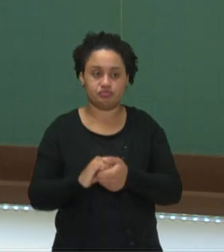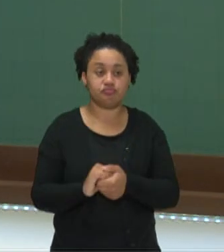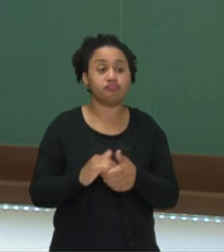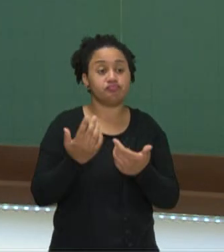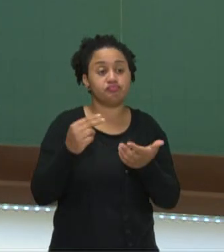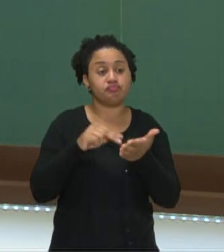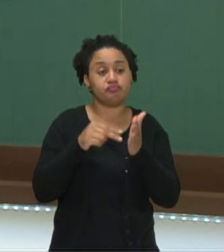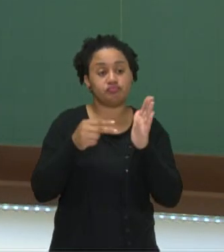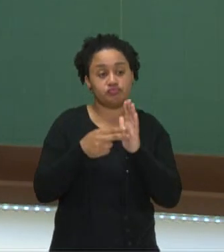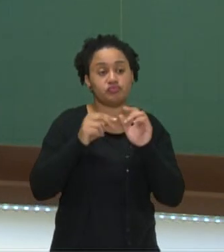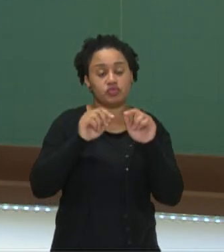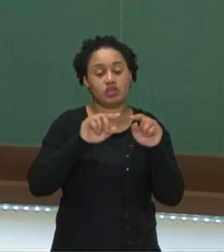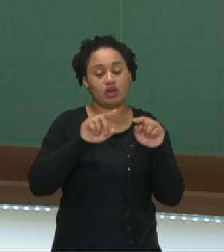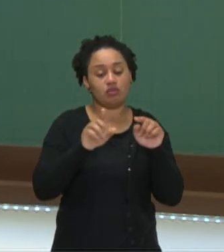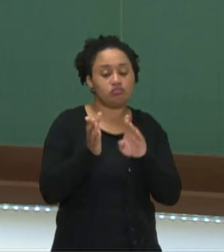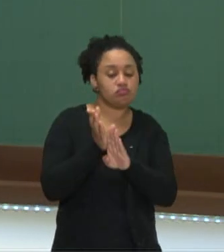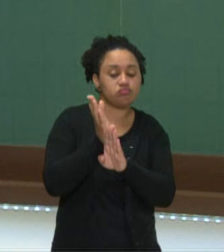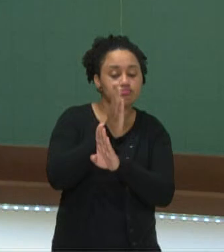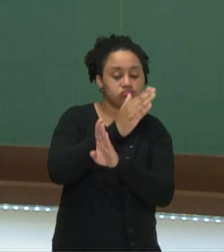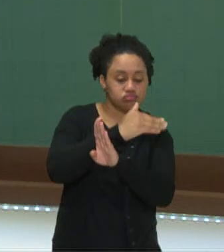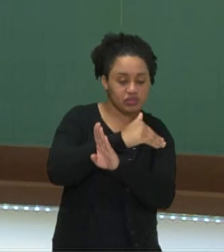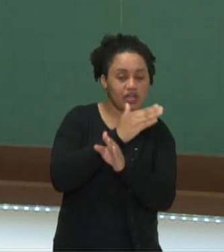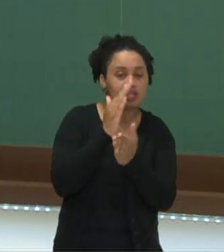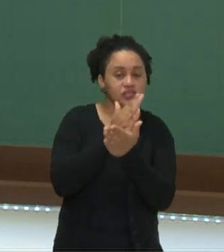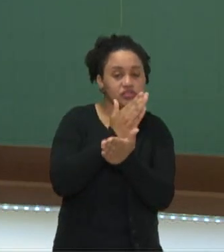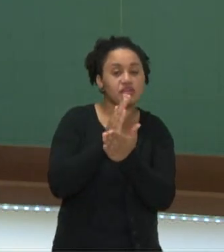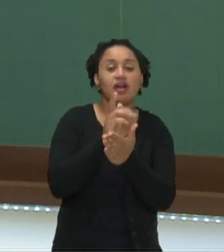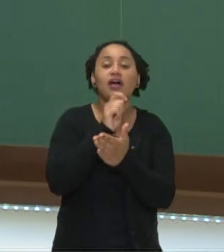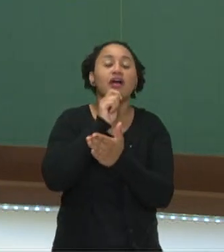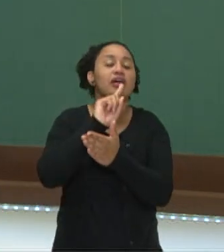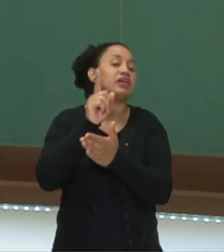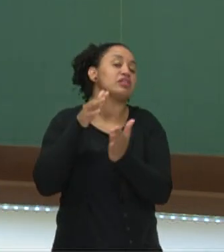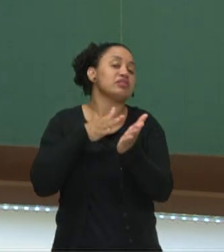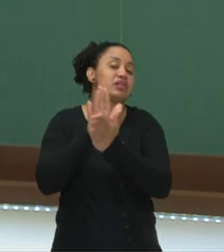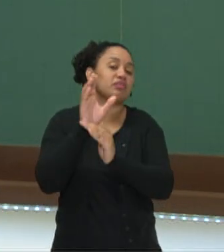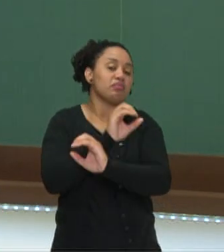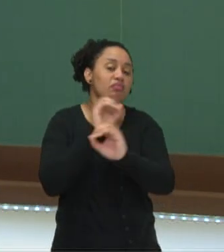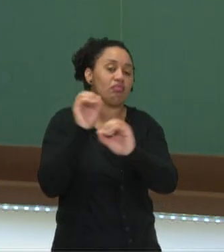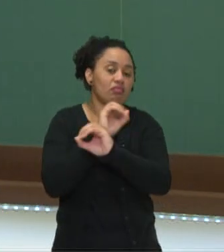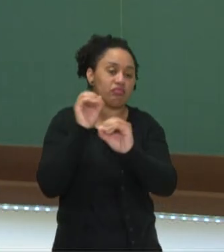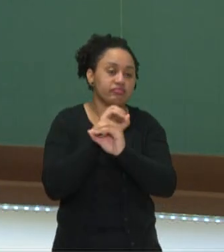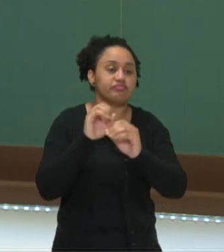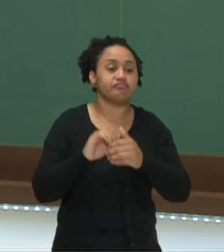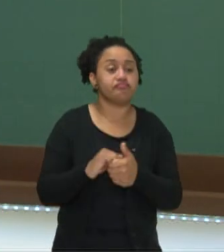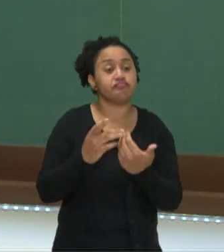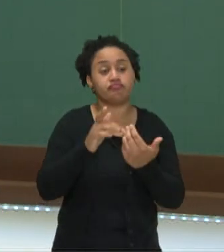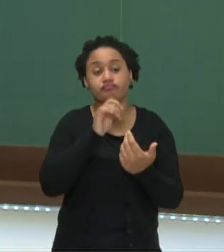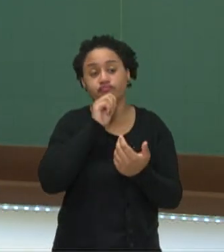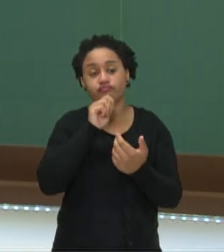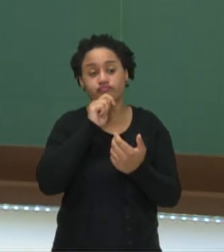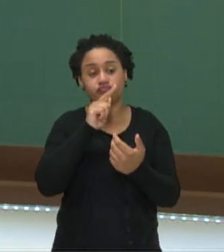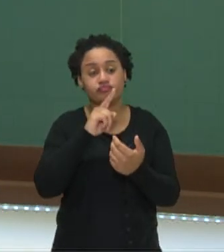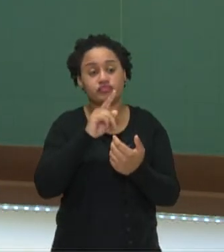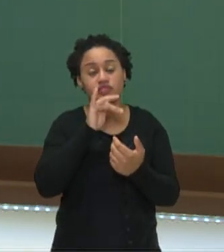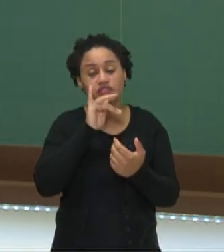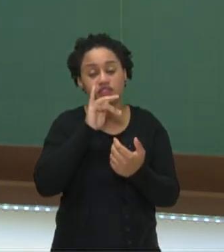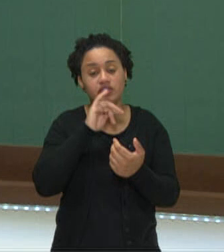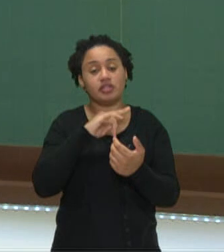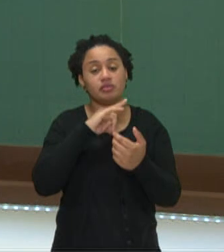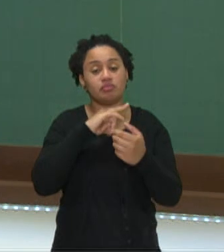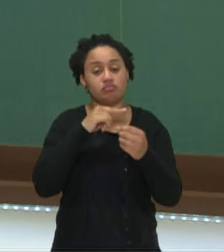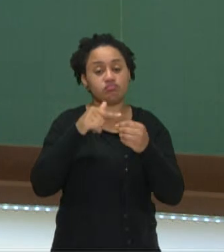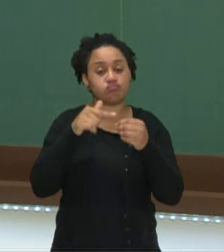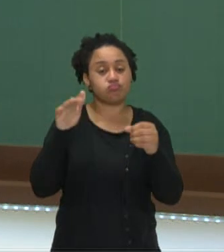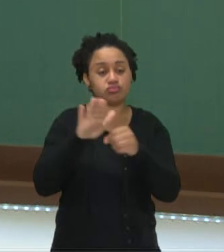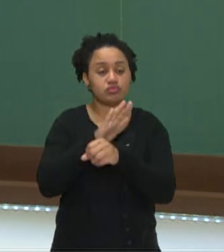quer dizer que esse todo que foi dividido não foi gastado nada, né? Ele está cheio o tanque do carro.